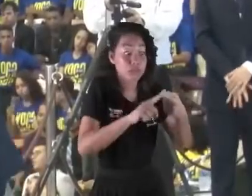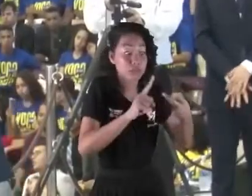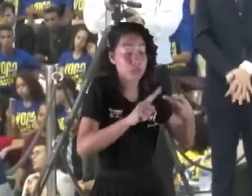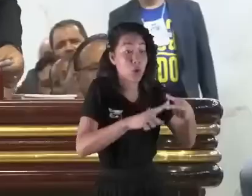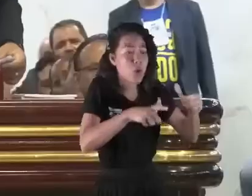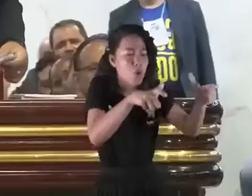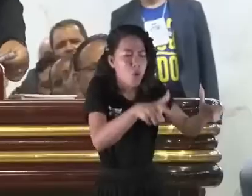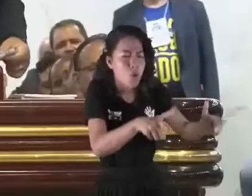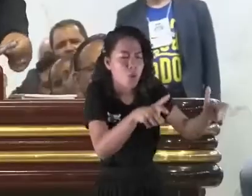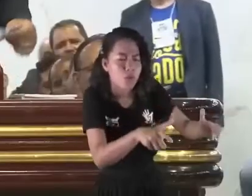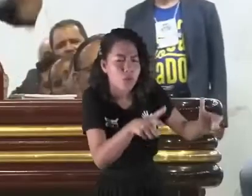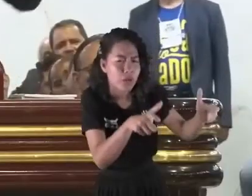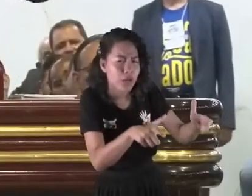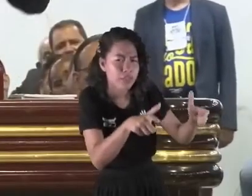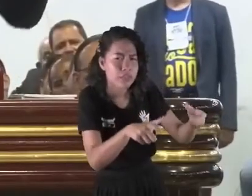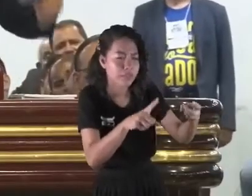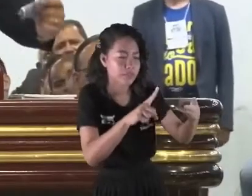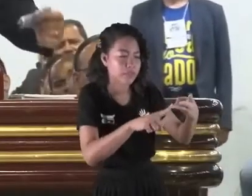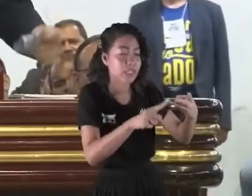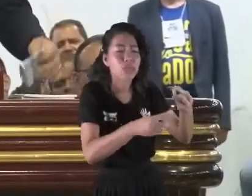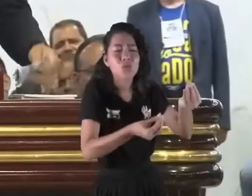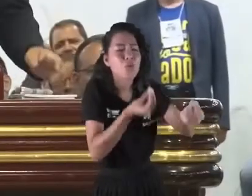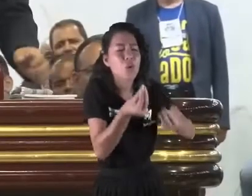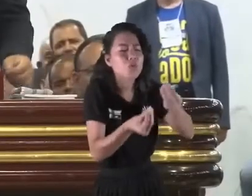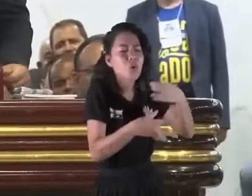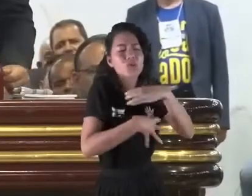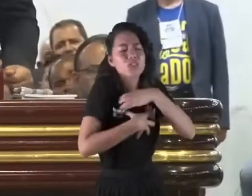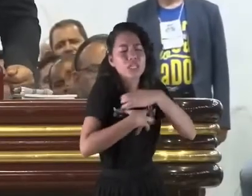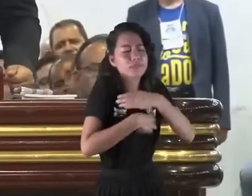onde e como.